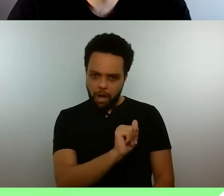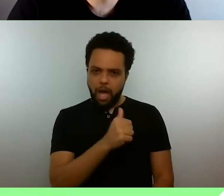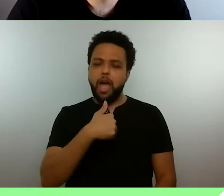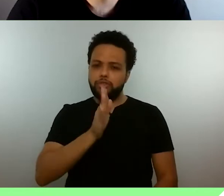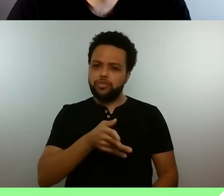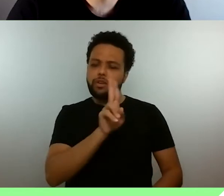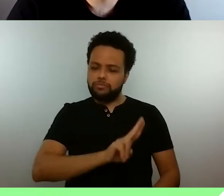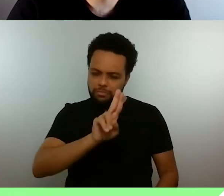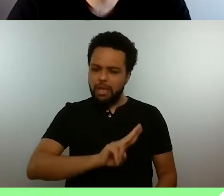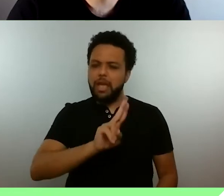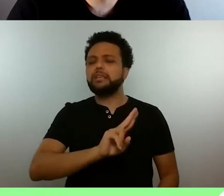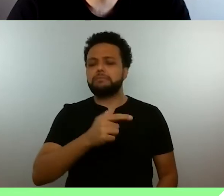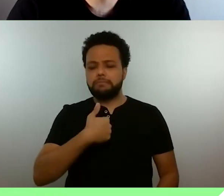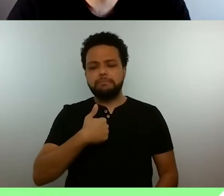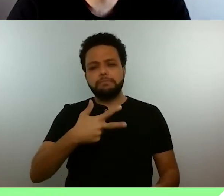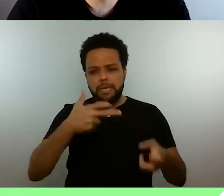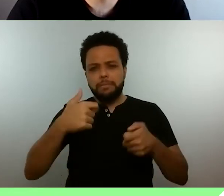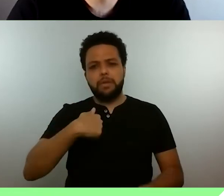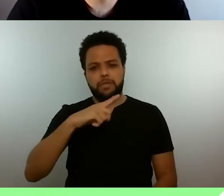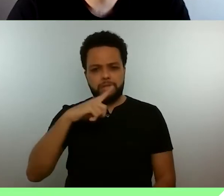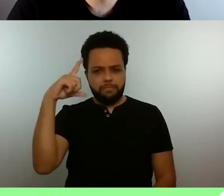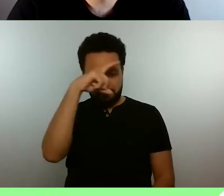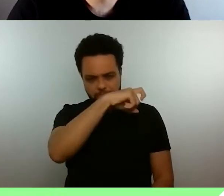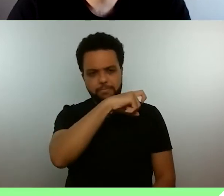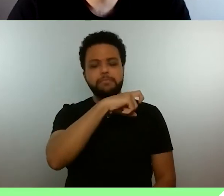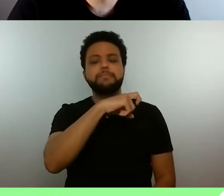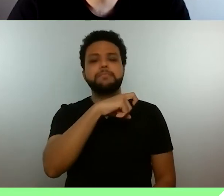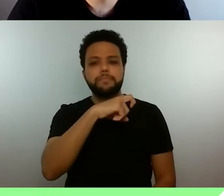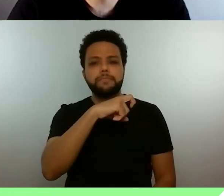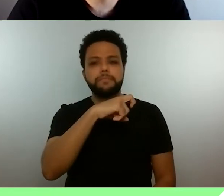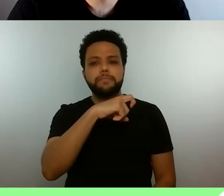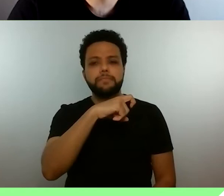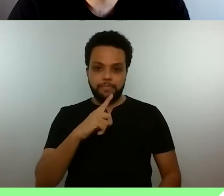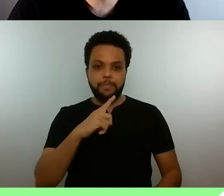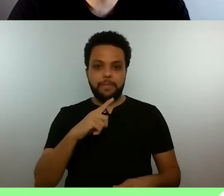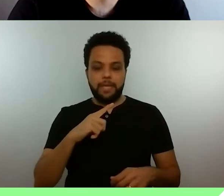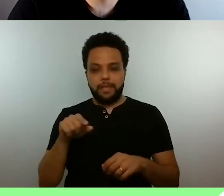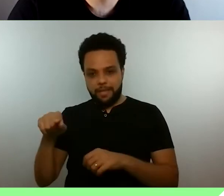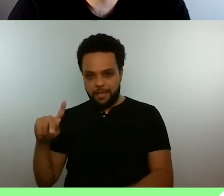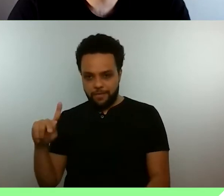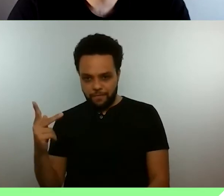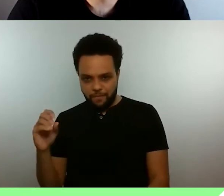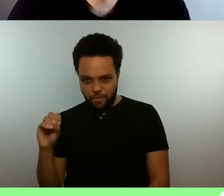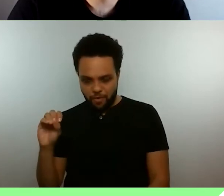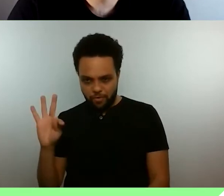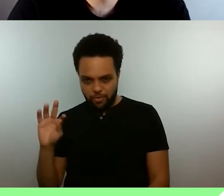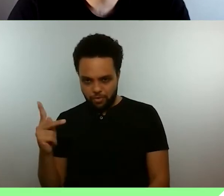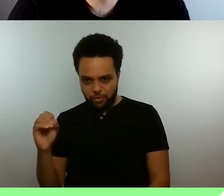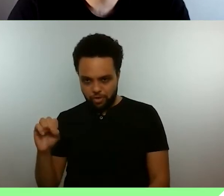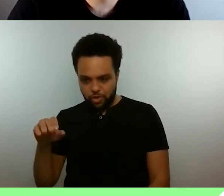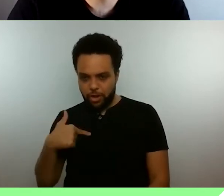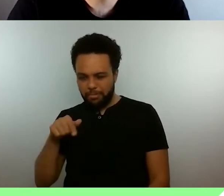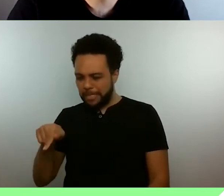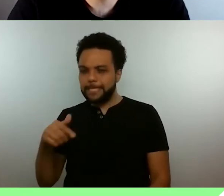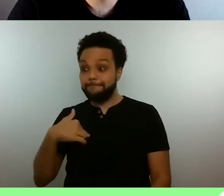essa dificuldade, eu ter essa transição de Photoshop para Adobe XD, para Figma, que eu vi